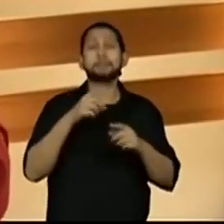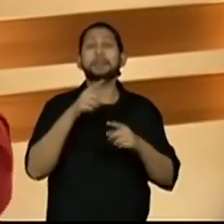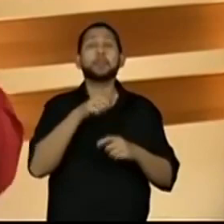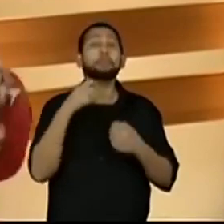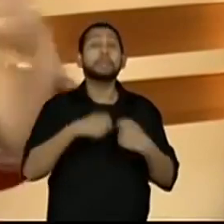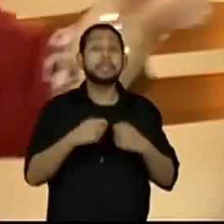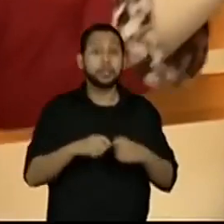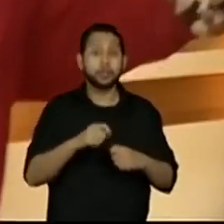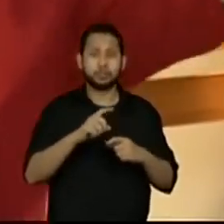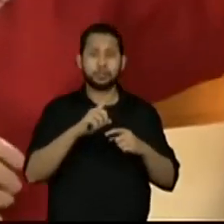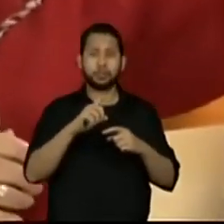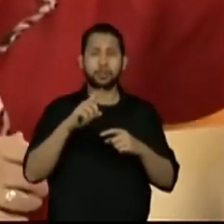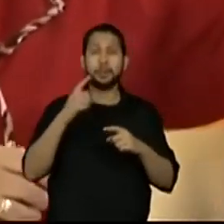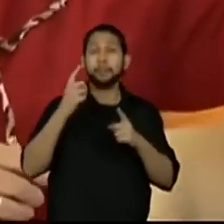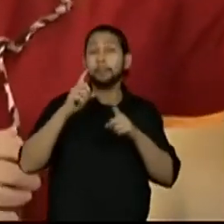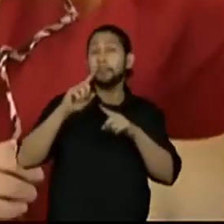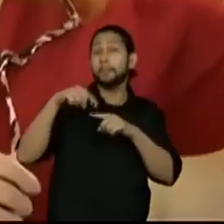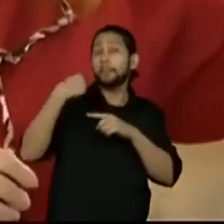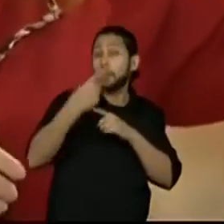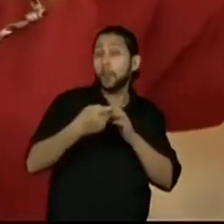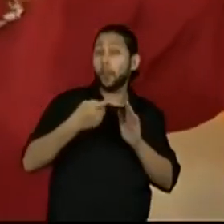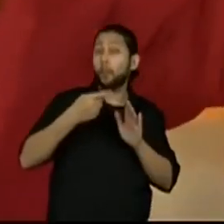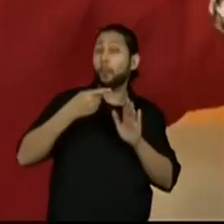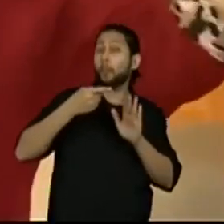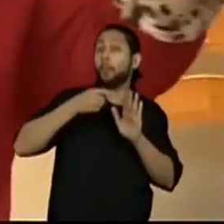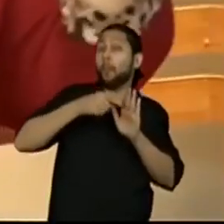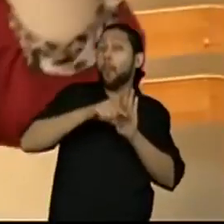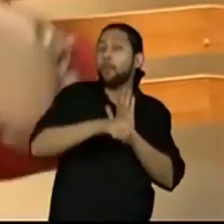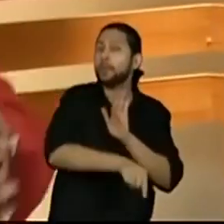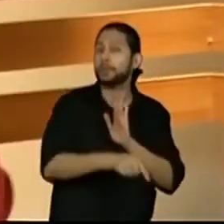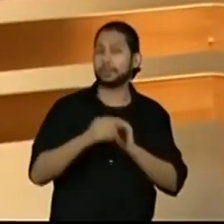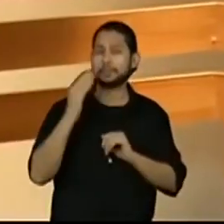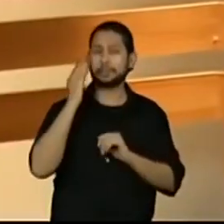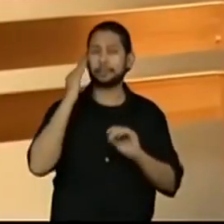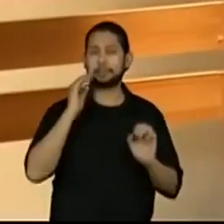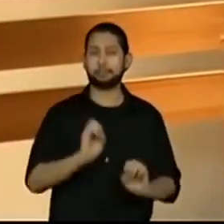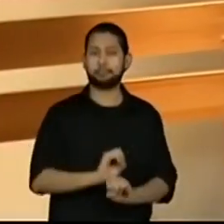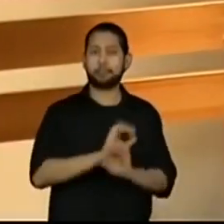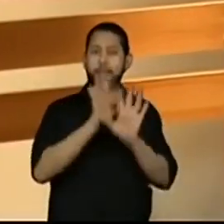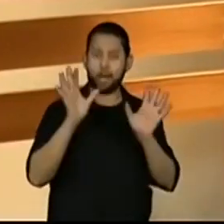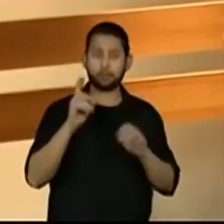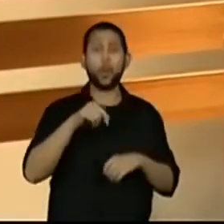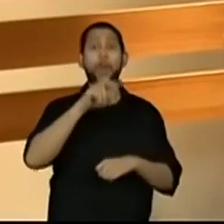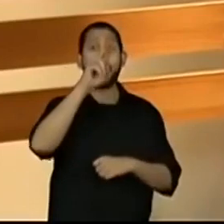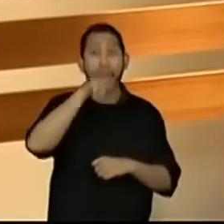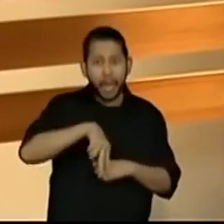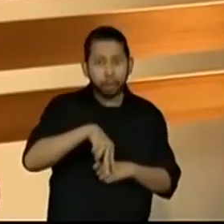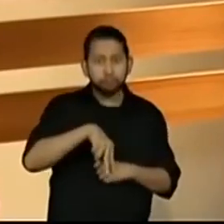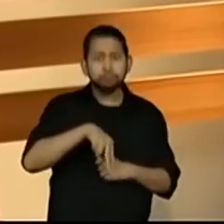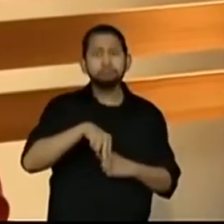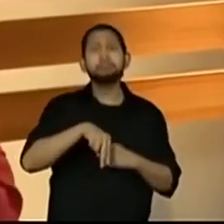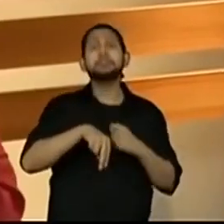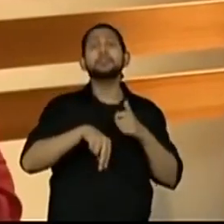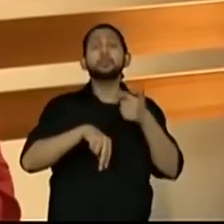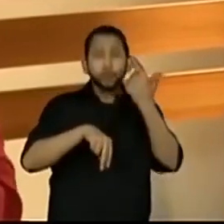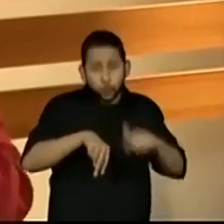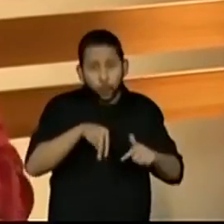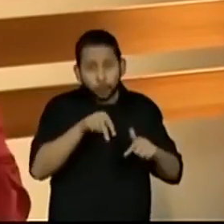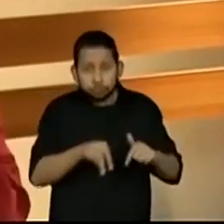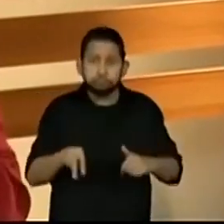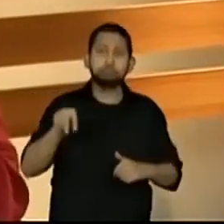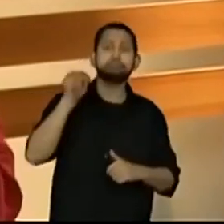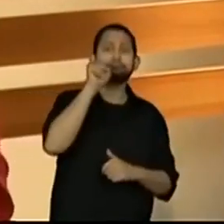preciso depois, em profundidade, num segundo momento, numa segunda leitura, observar o que de fato ele